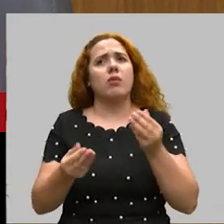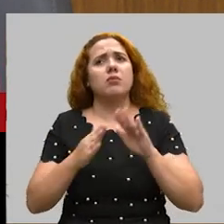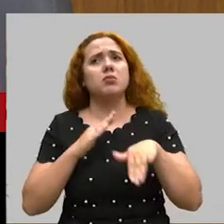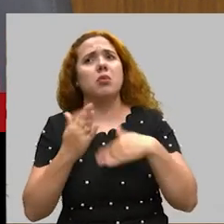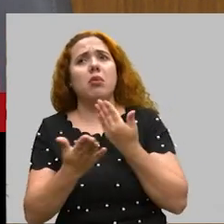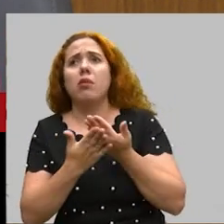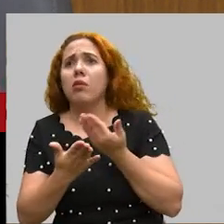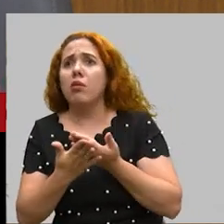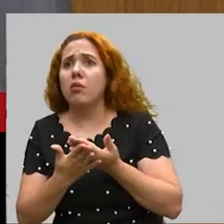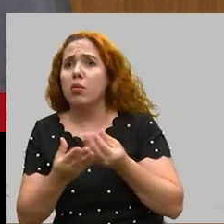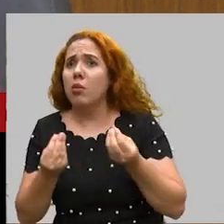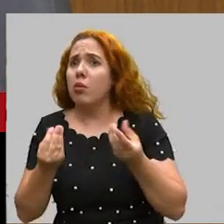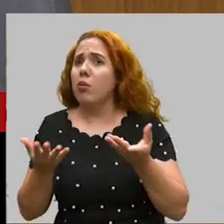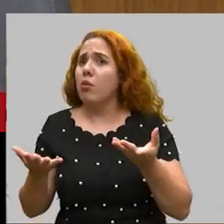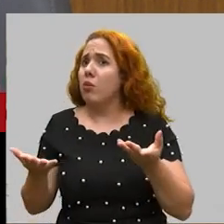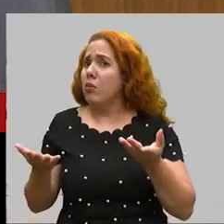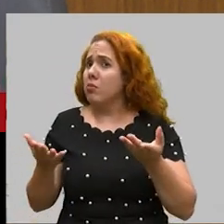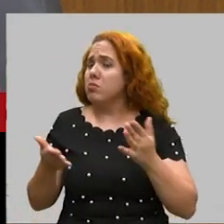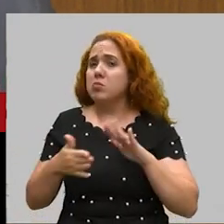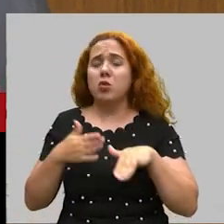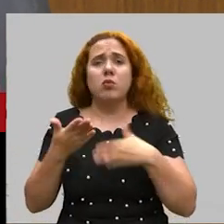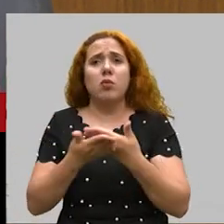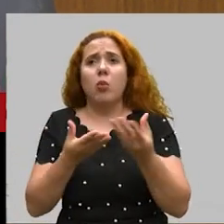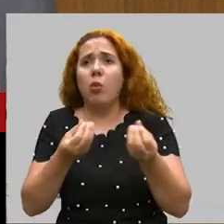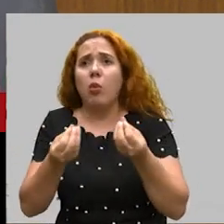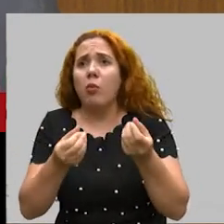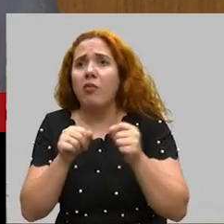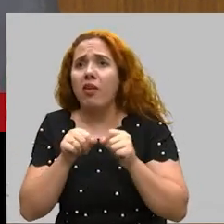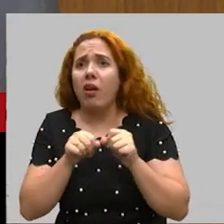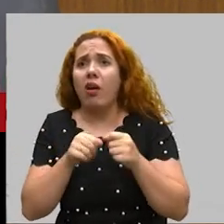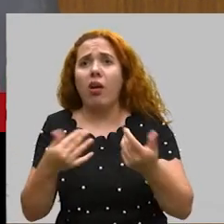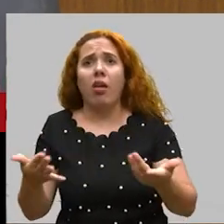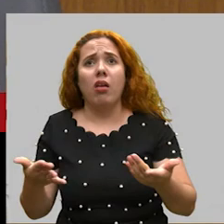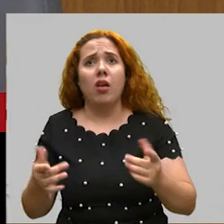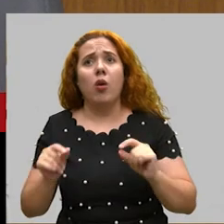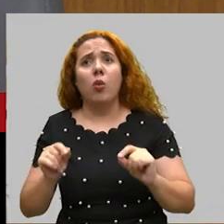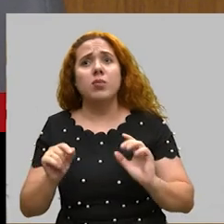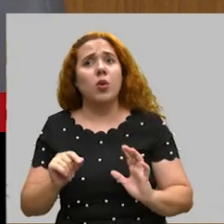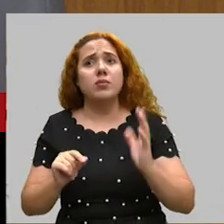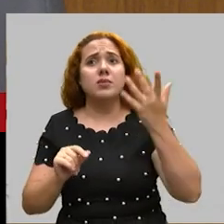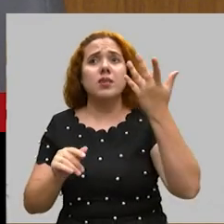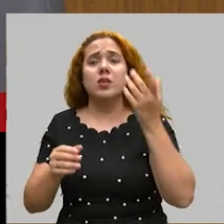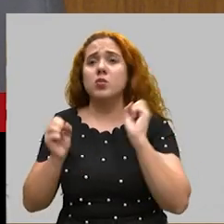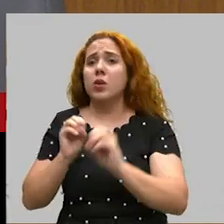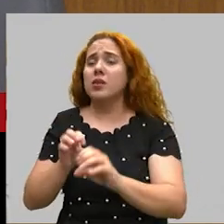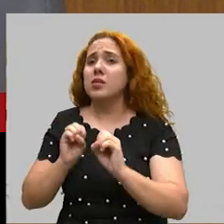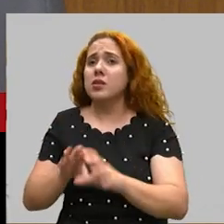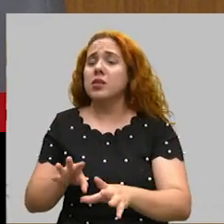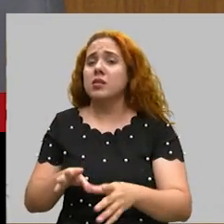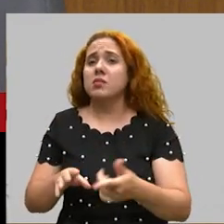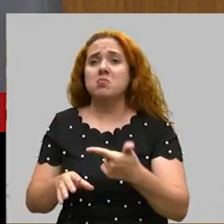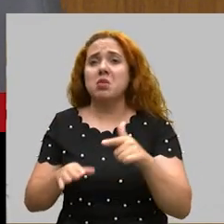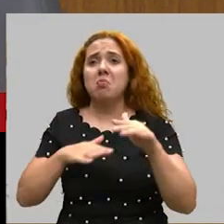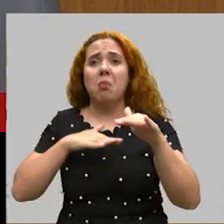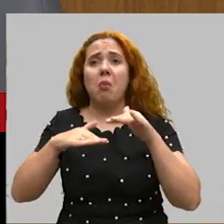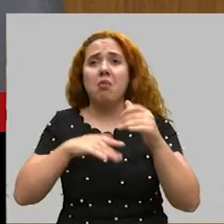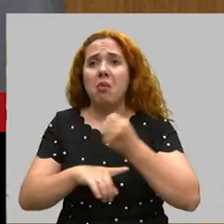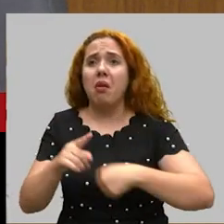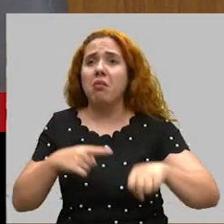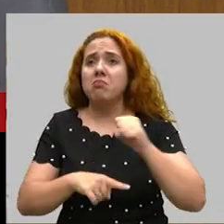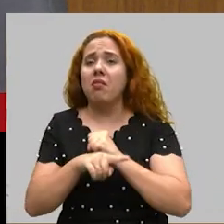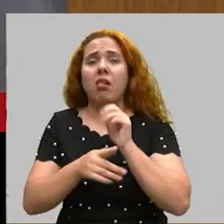escolas como elas estão fazendo e acontecendo a educação do campo sem os movimentos sociais sem a